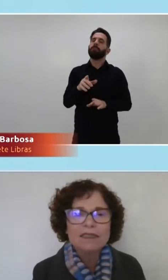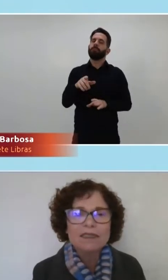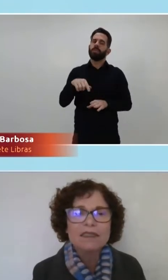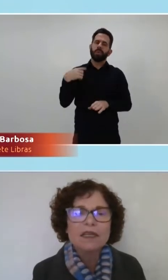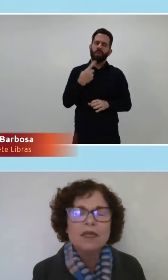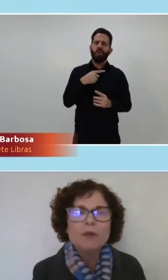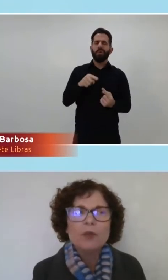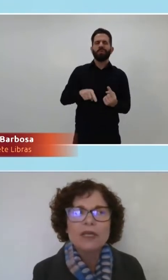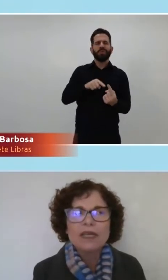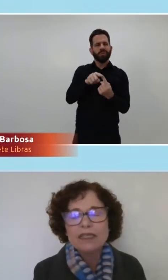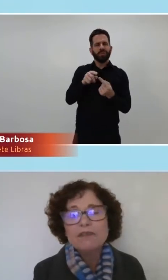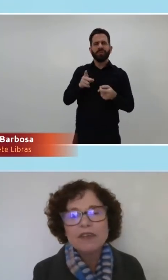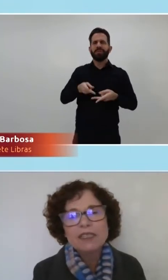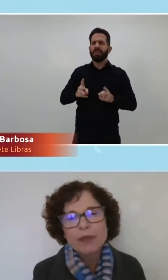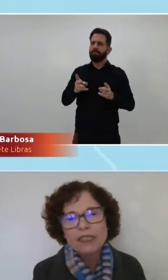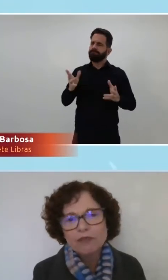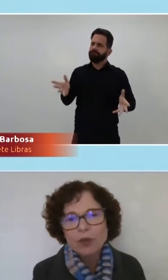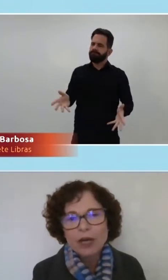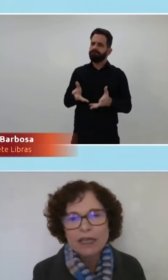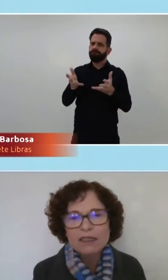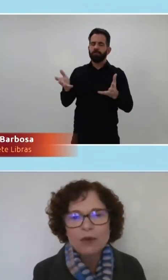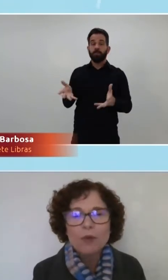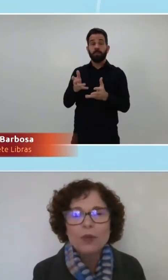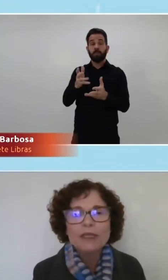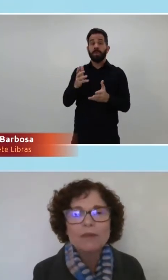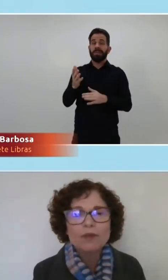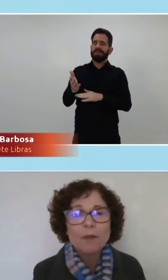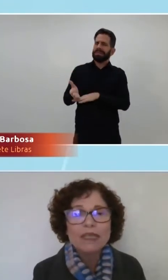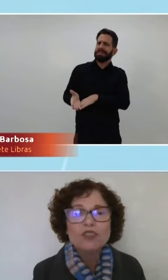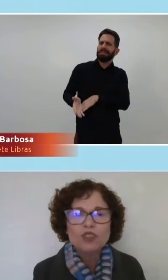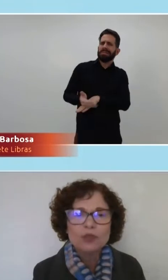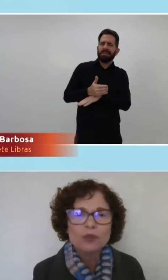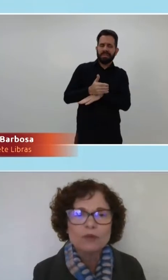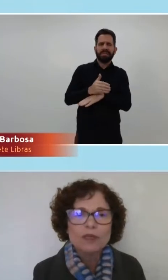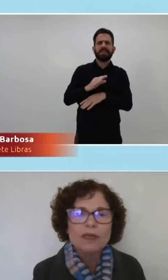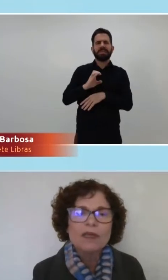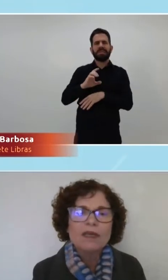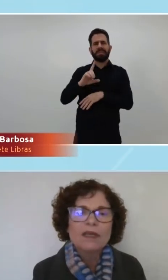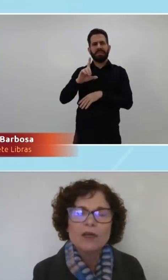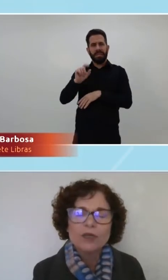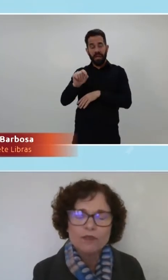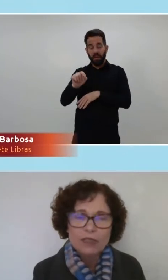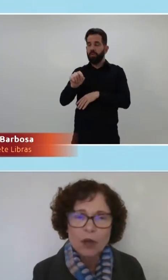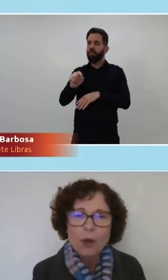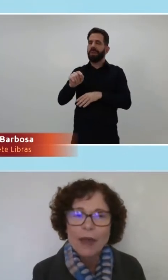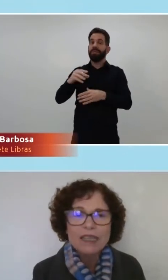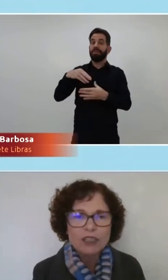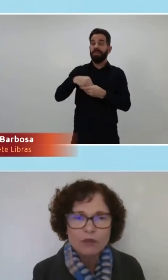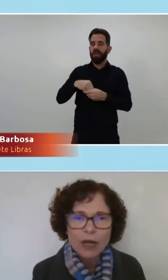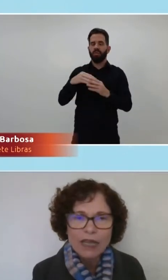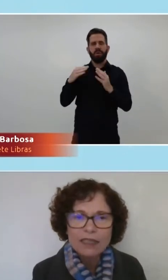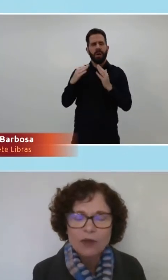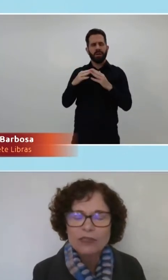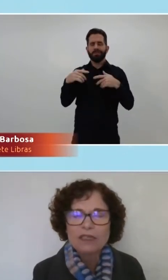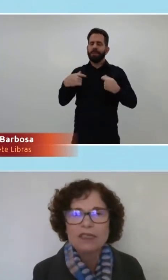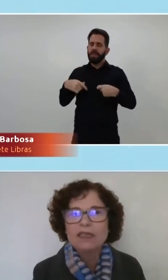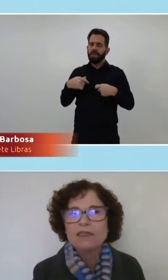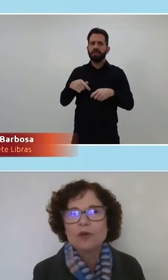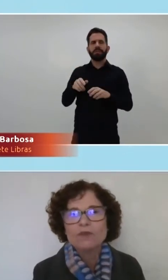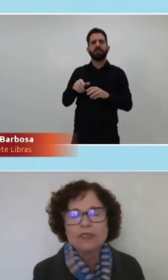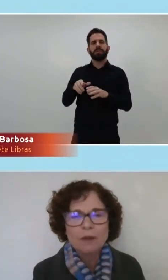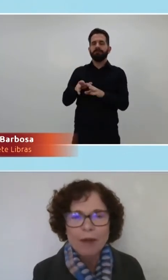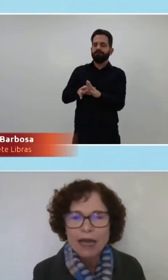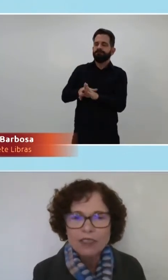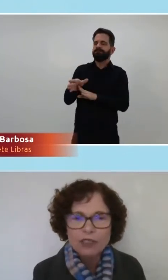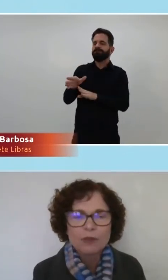casa, porque, infelizmente, a violência é um comportamento aprendido. né? E quando você comete a violência contra a criança,